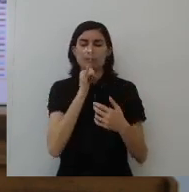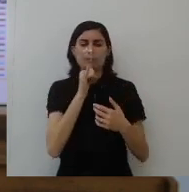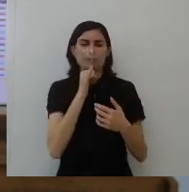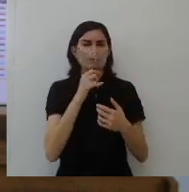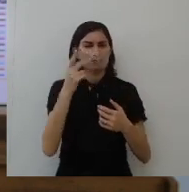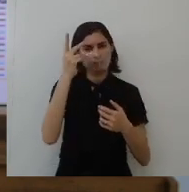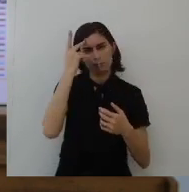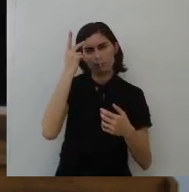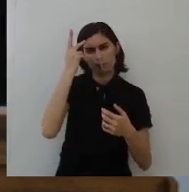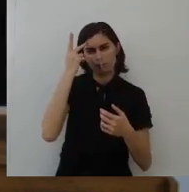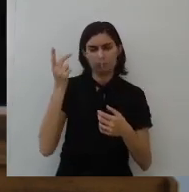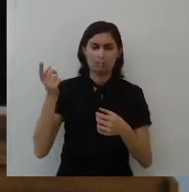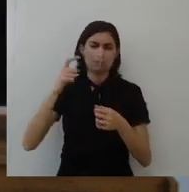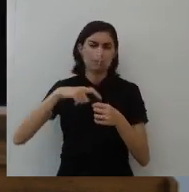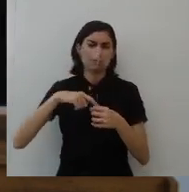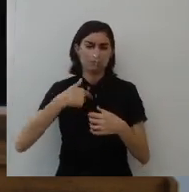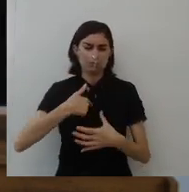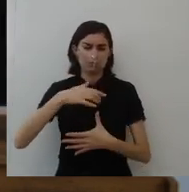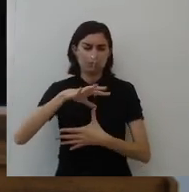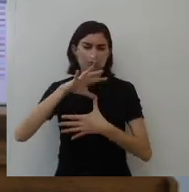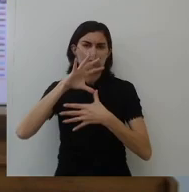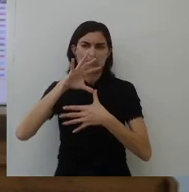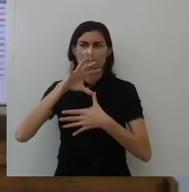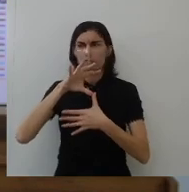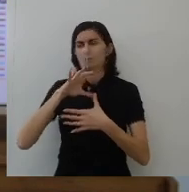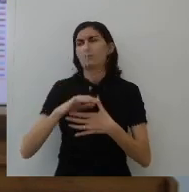São Paulo, voltando aqui para o meu mapa.